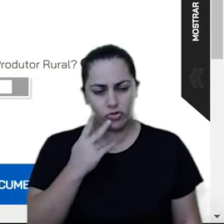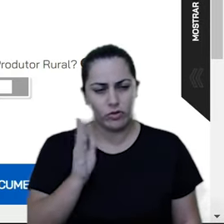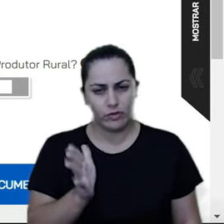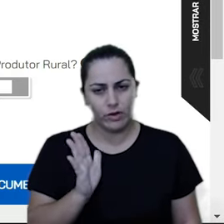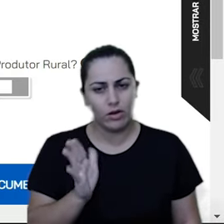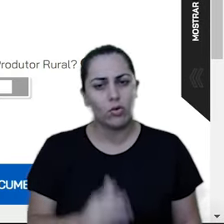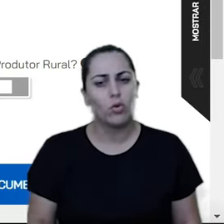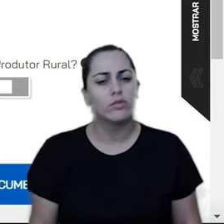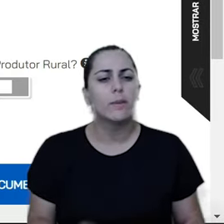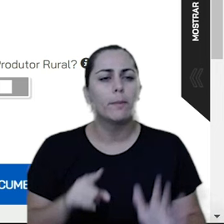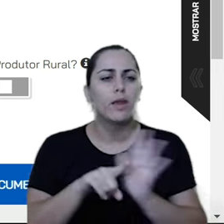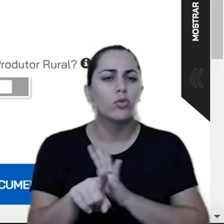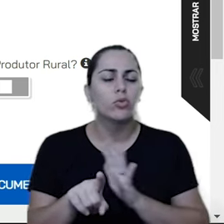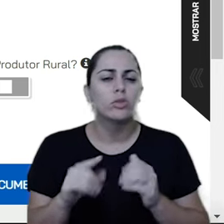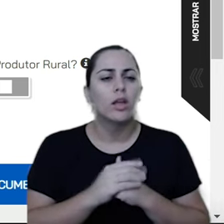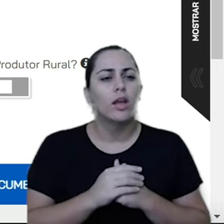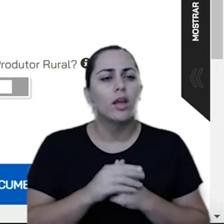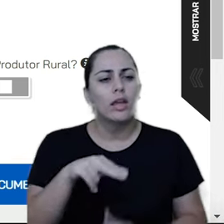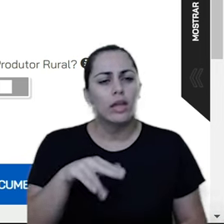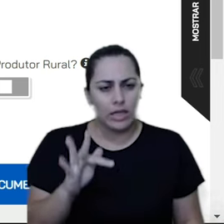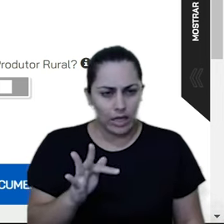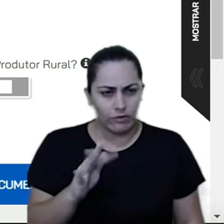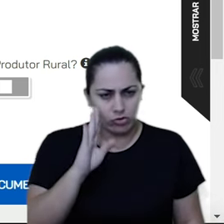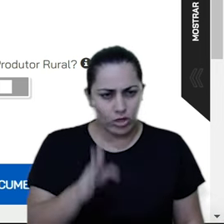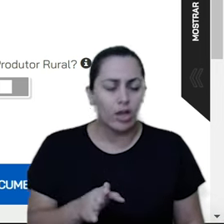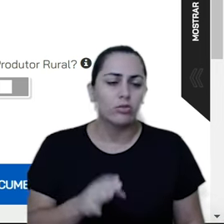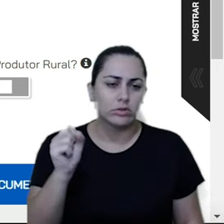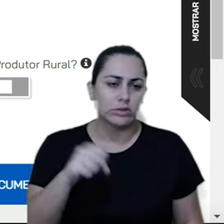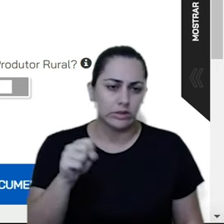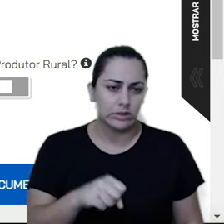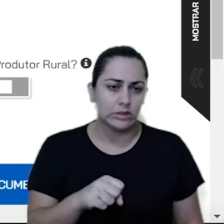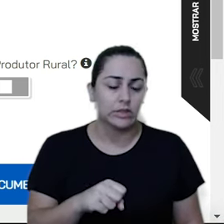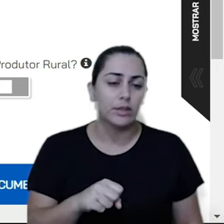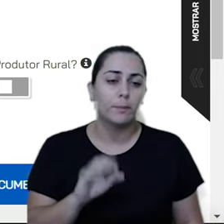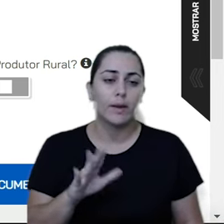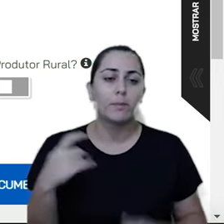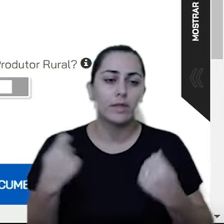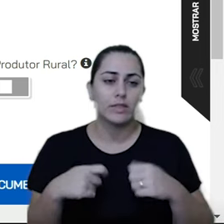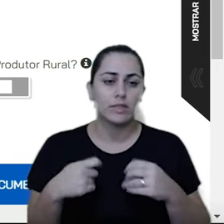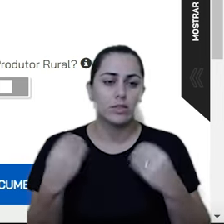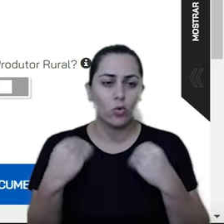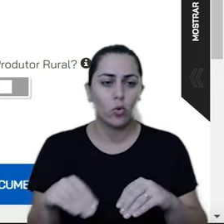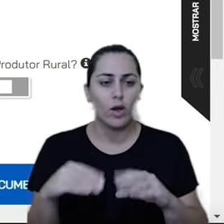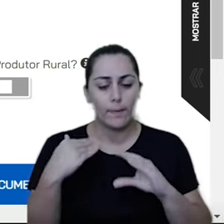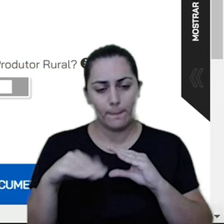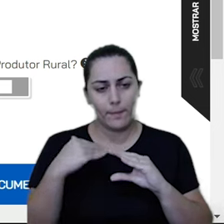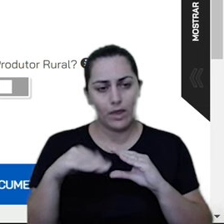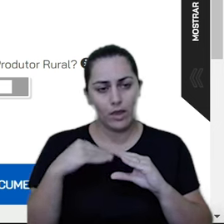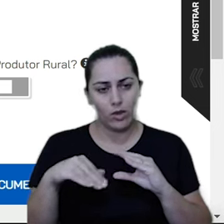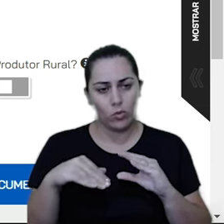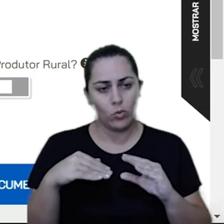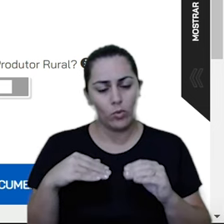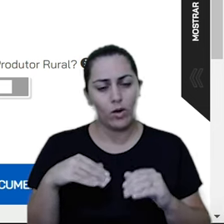que foi feita né você perguntou ah quando eu emito a nota já vai direto vai desde que você faça aqui o a inserção do e-mail